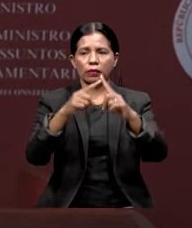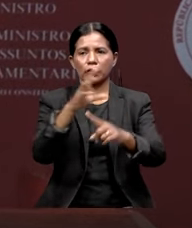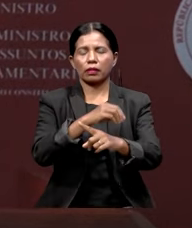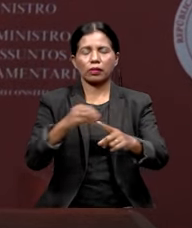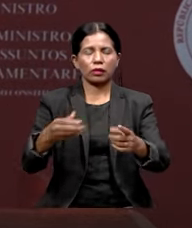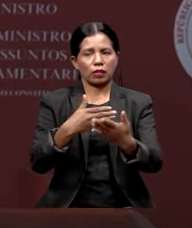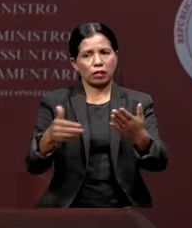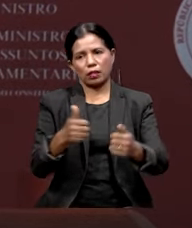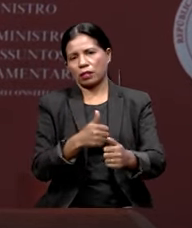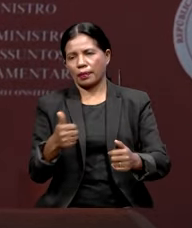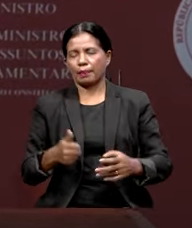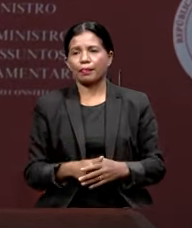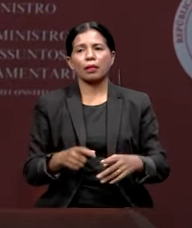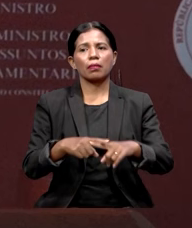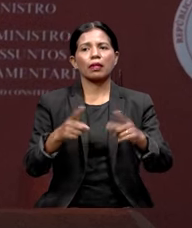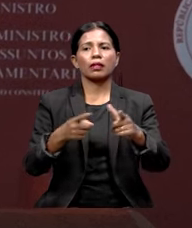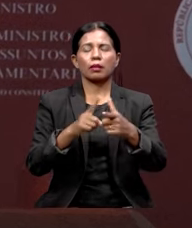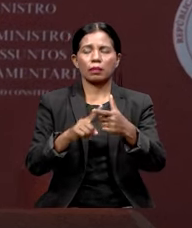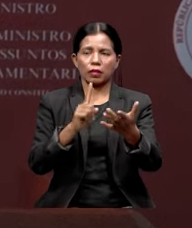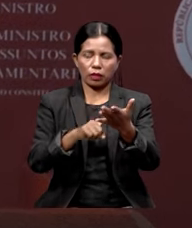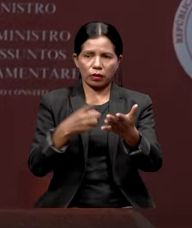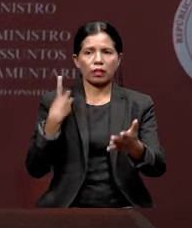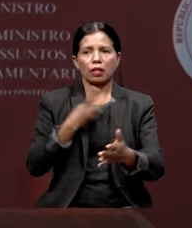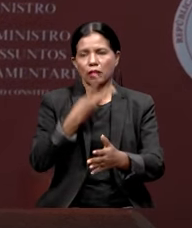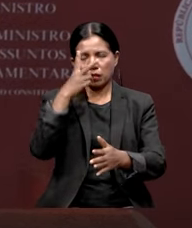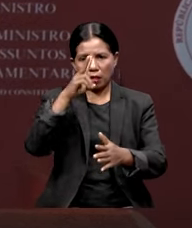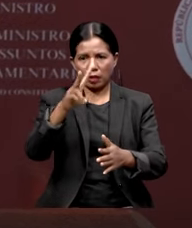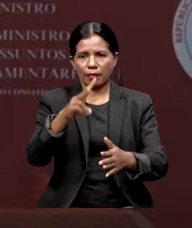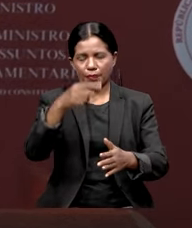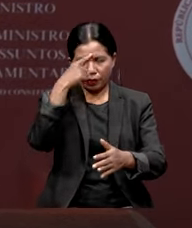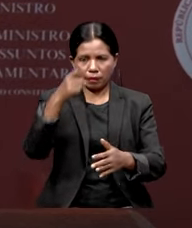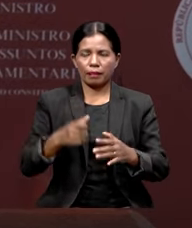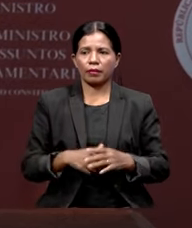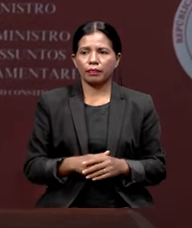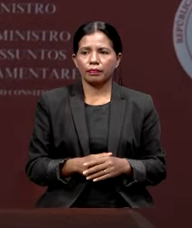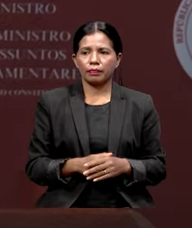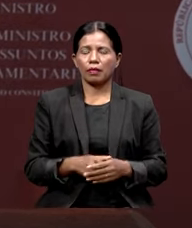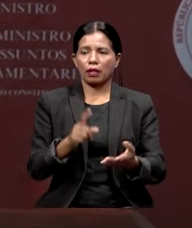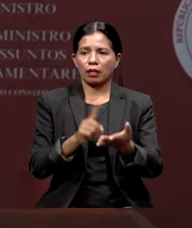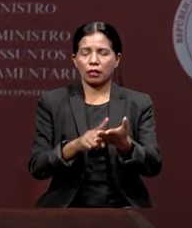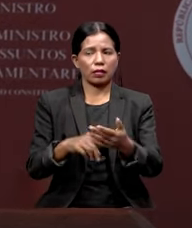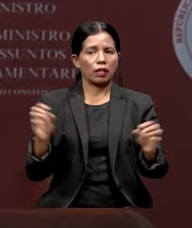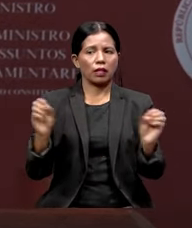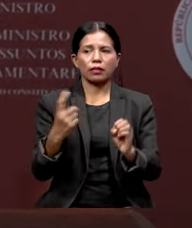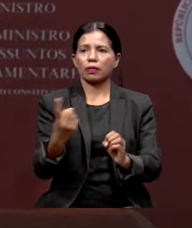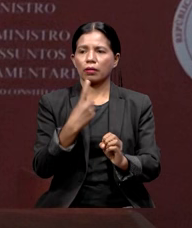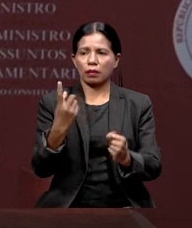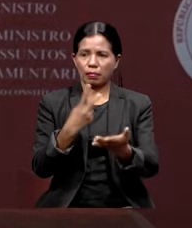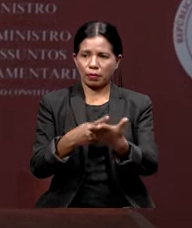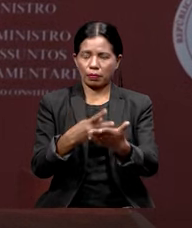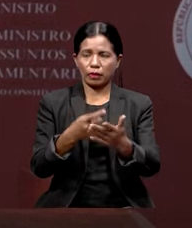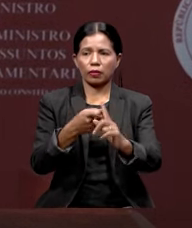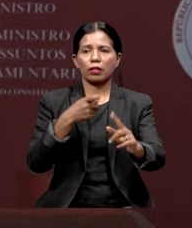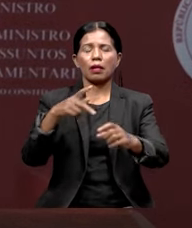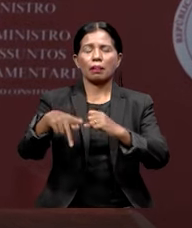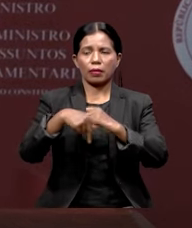produtivo siracelo mas bem depois de discussão uma kitahare tamba discussão la osdet ba proposta husi bancada oposição